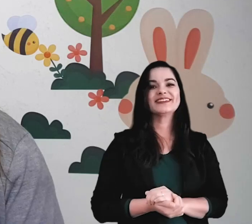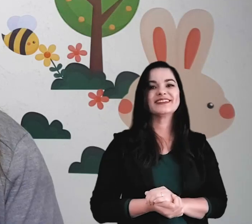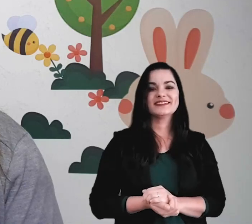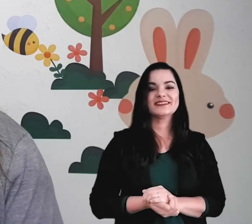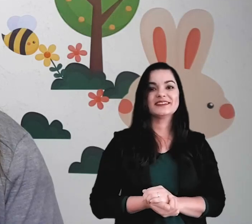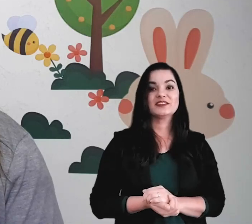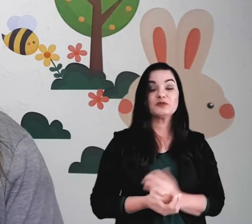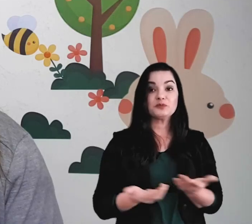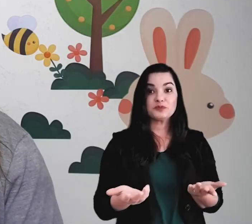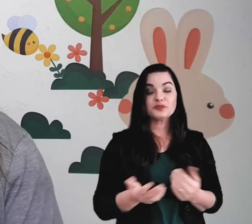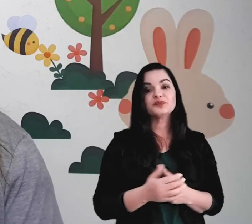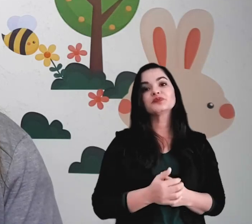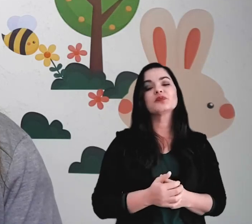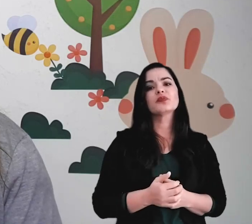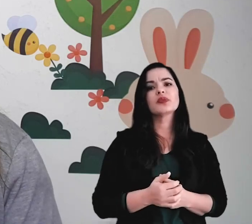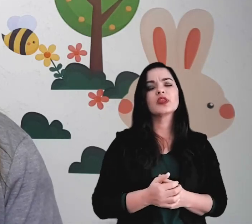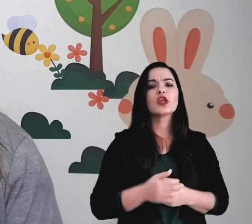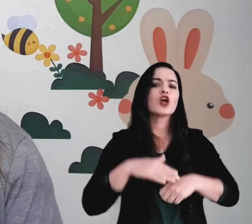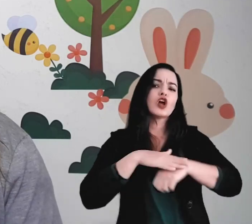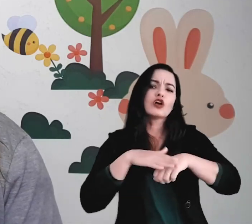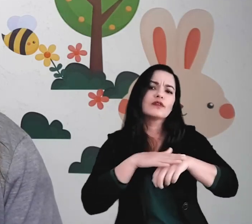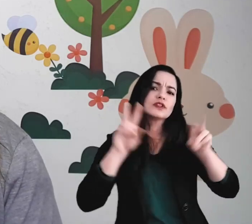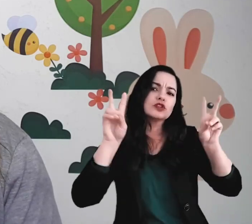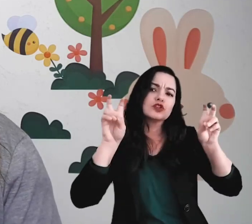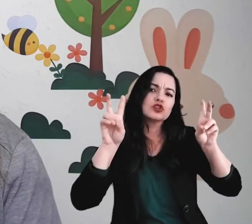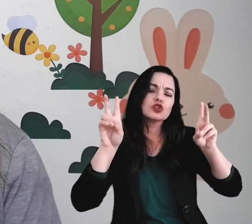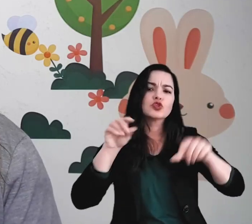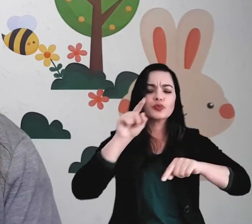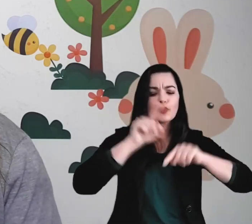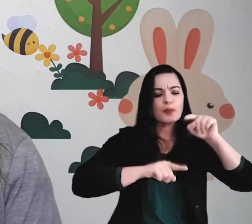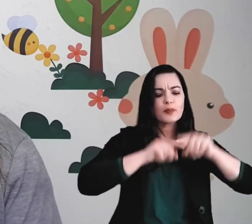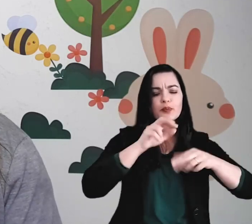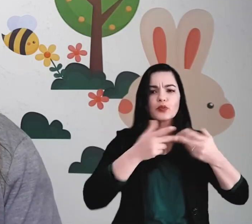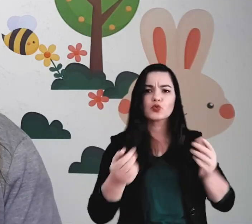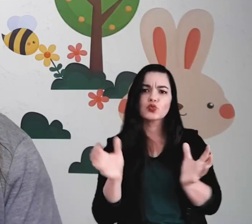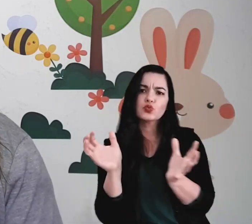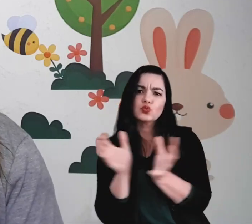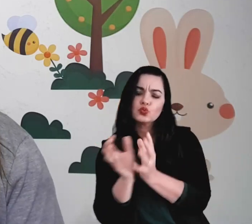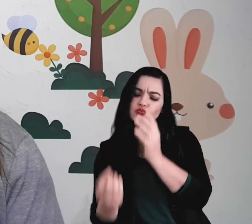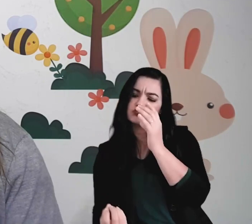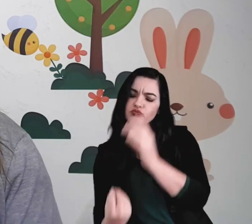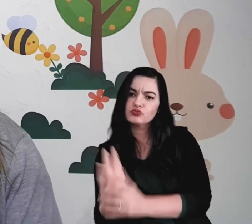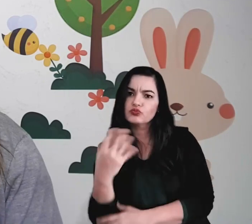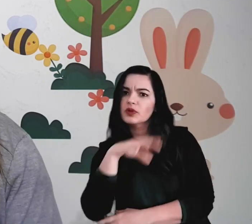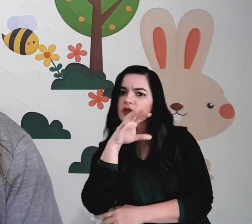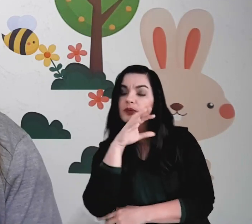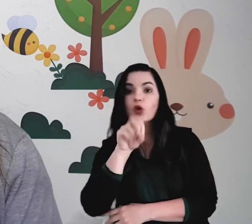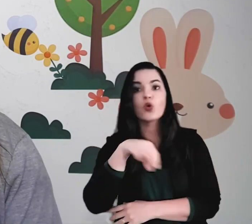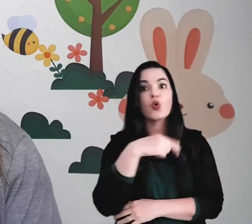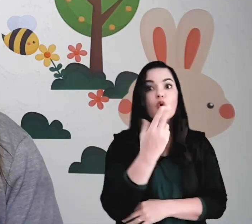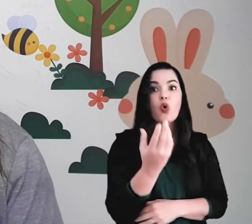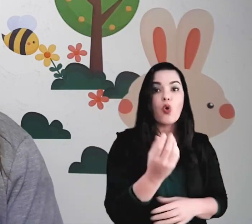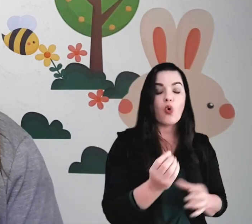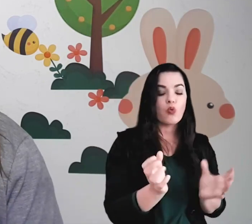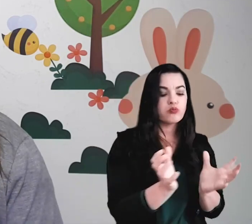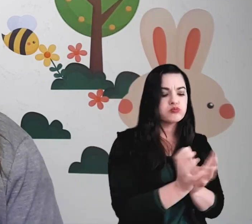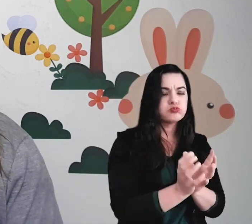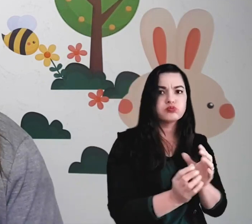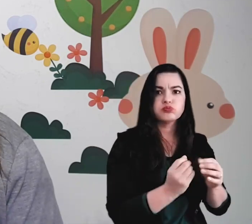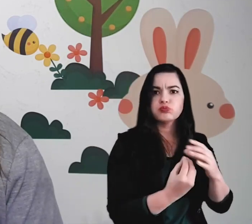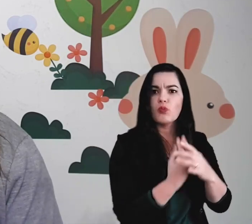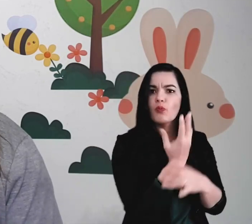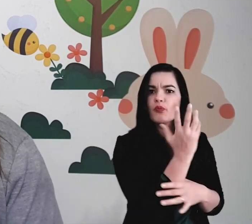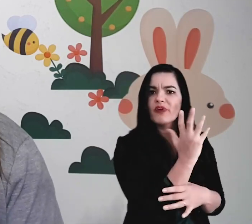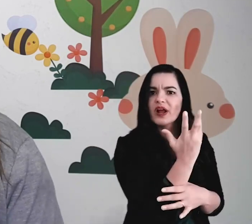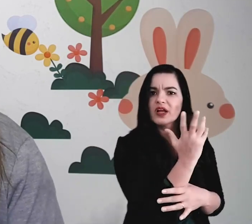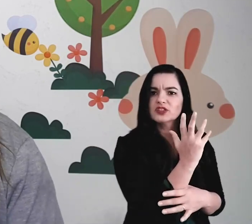Falando em produto de origem animal ou vegetal, eu falei para vocês que alguns